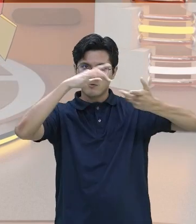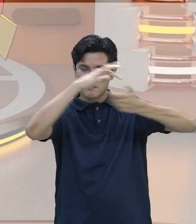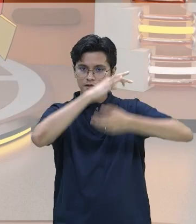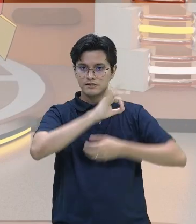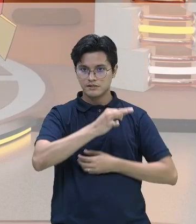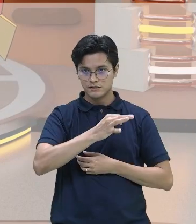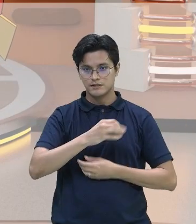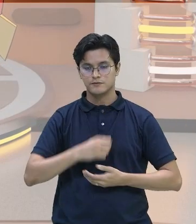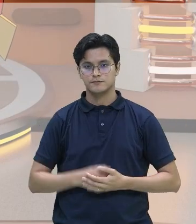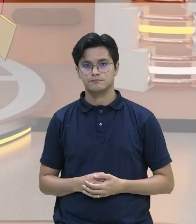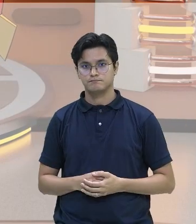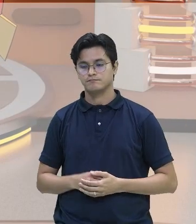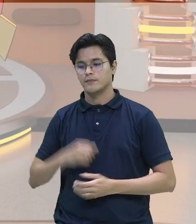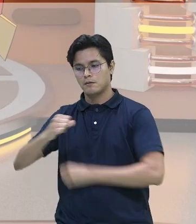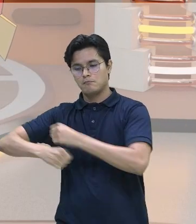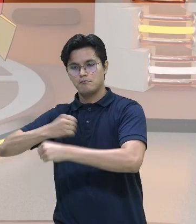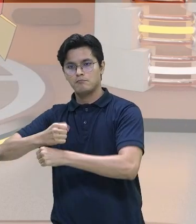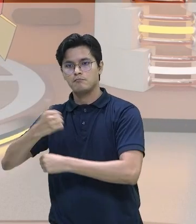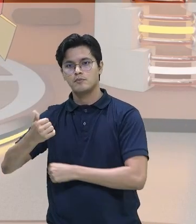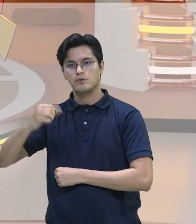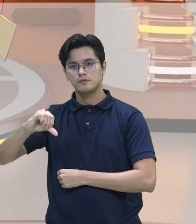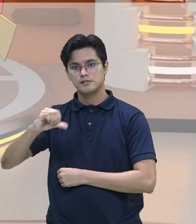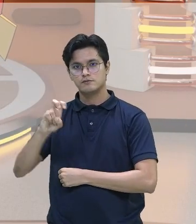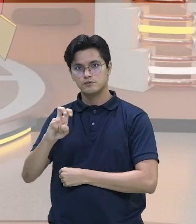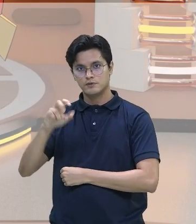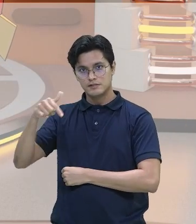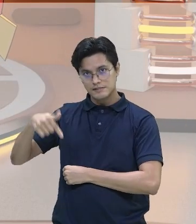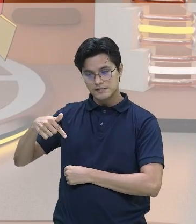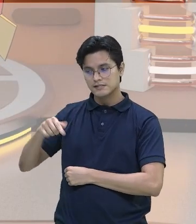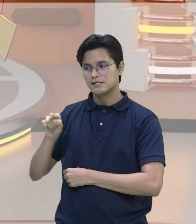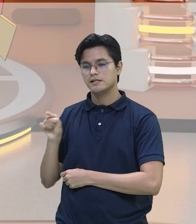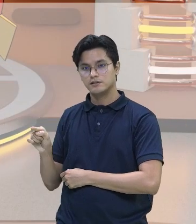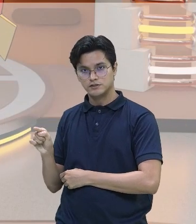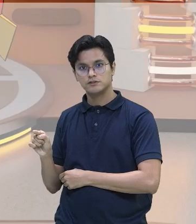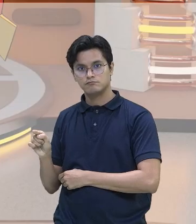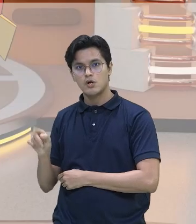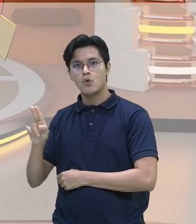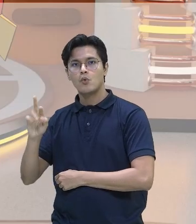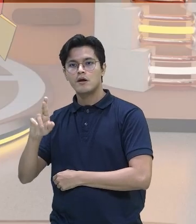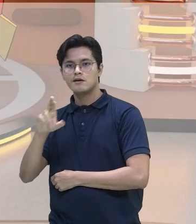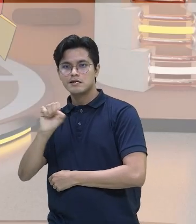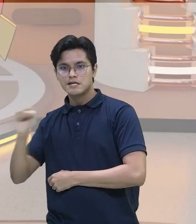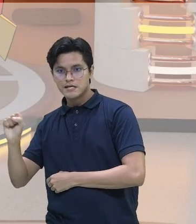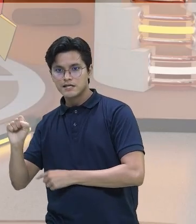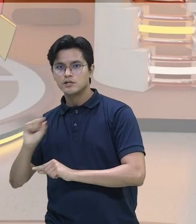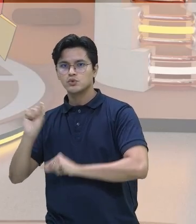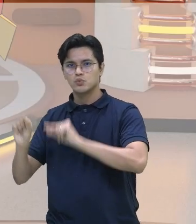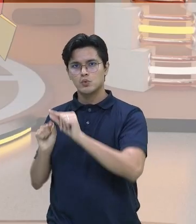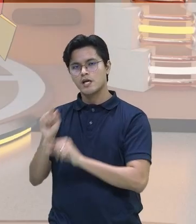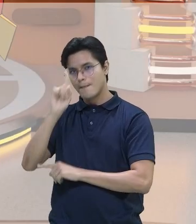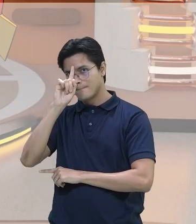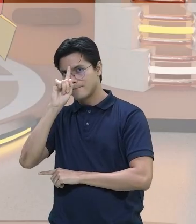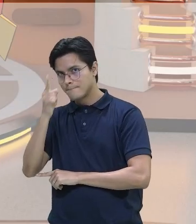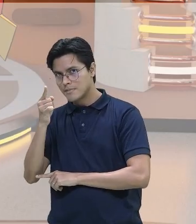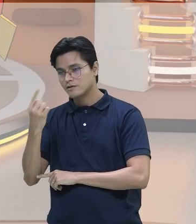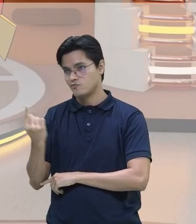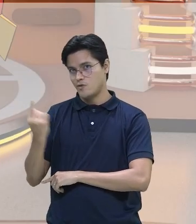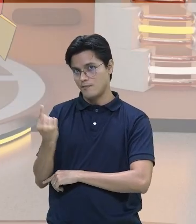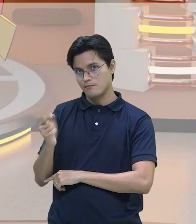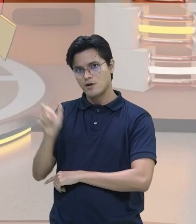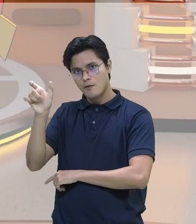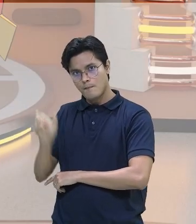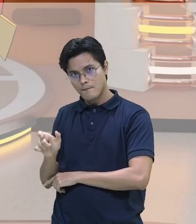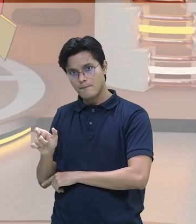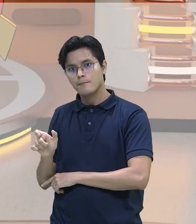União Soviética manda ali a primeira criatura para a órbita da Terra a bordo do Sputnik